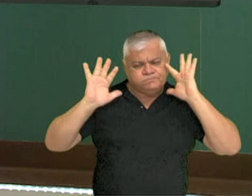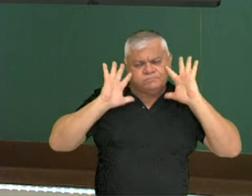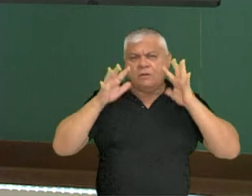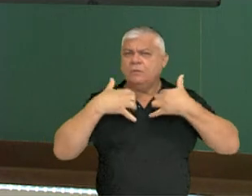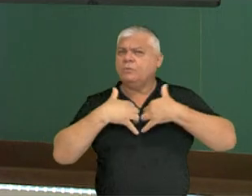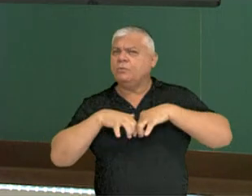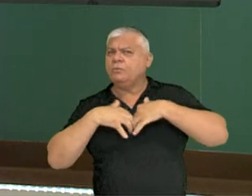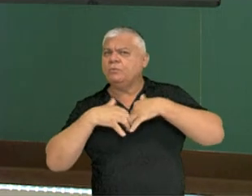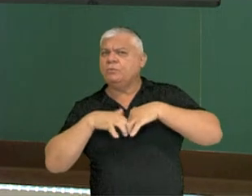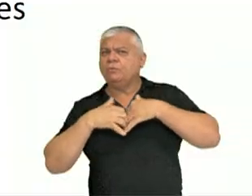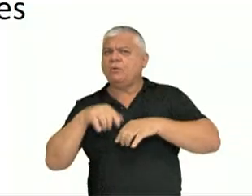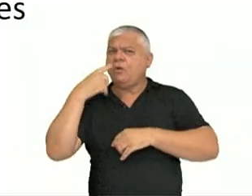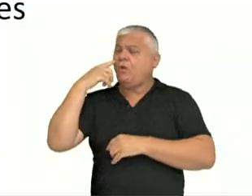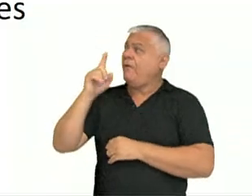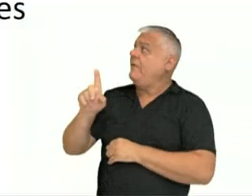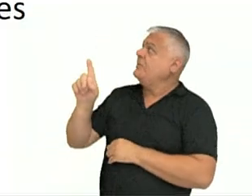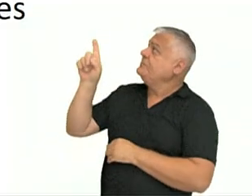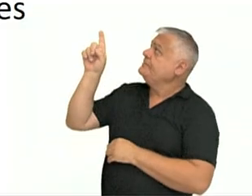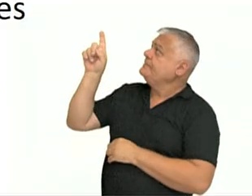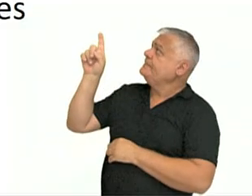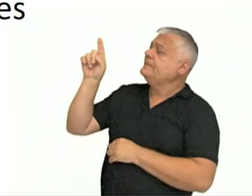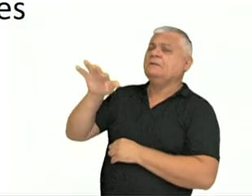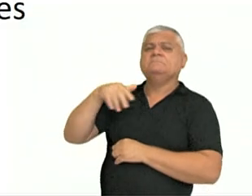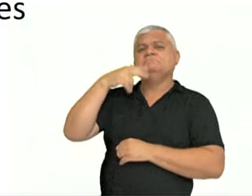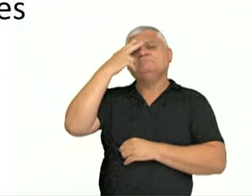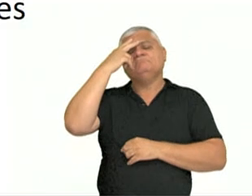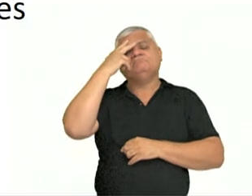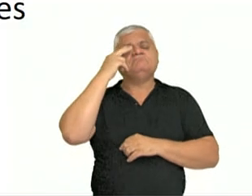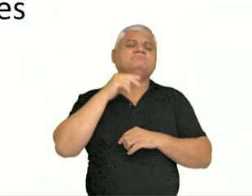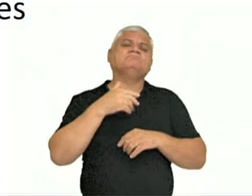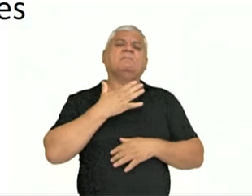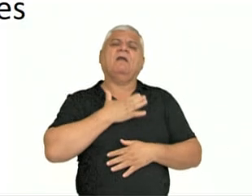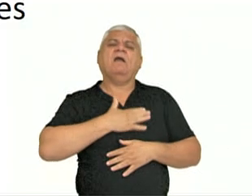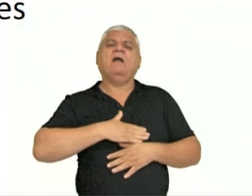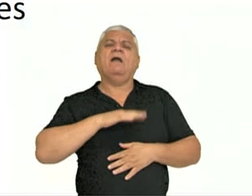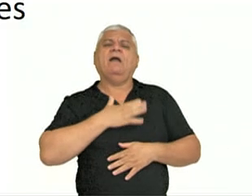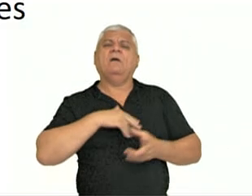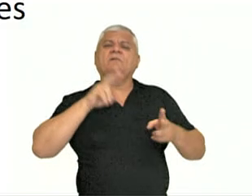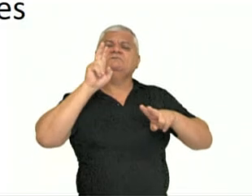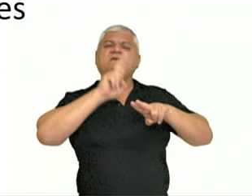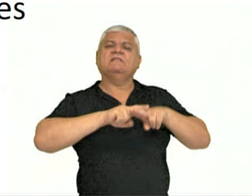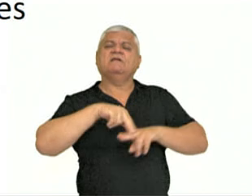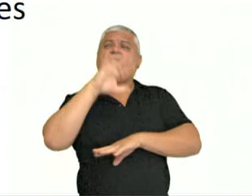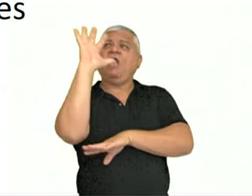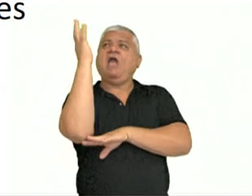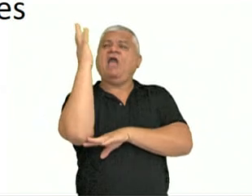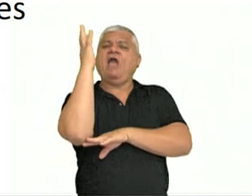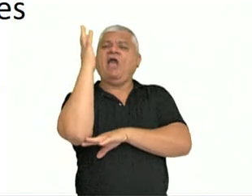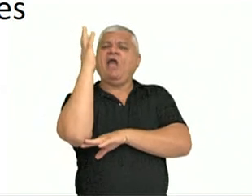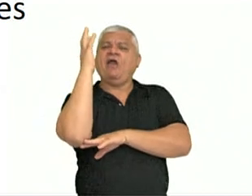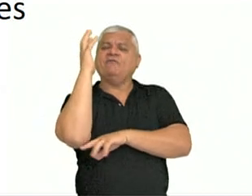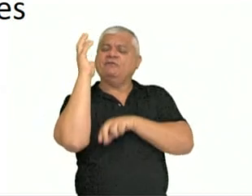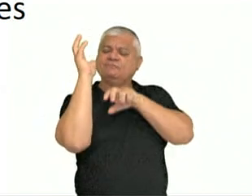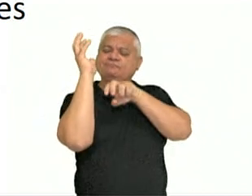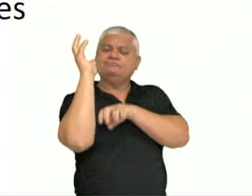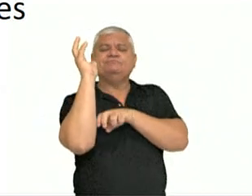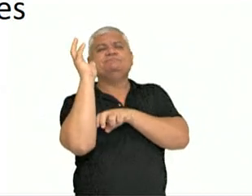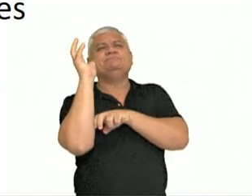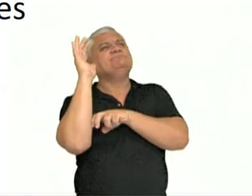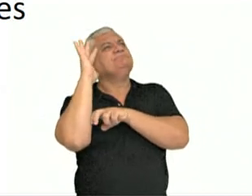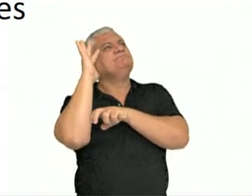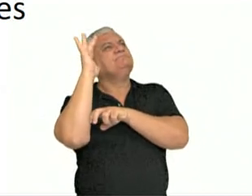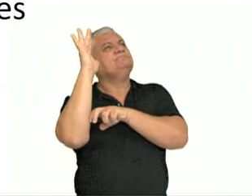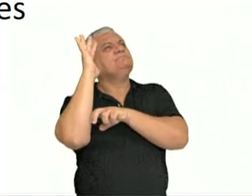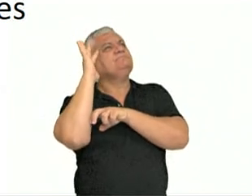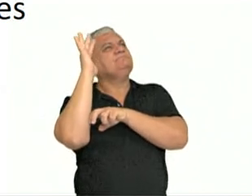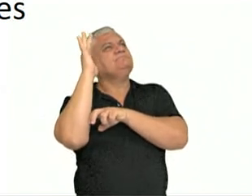refletir sobre esta imagem. A pessoa sentada num lugar calmo, um lugar que já faz a gente